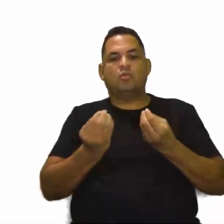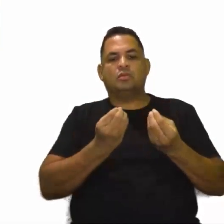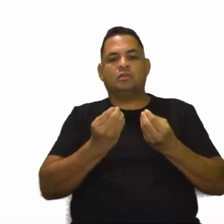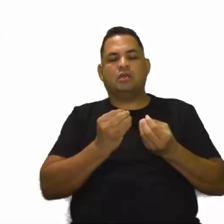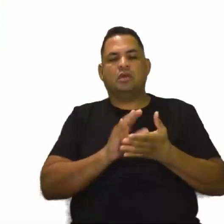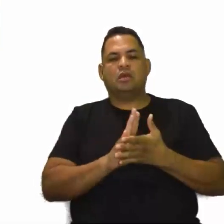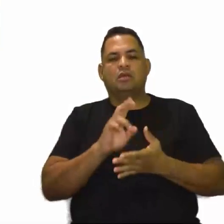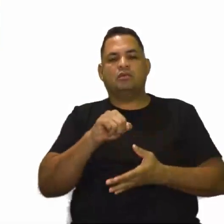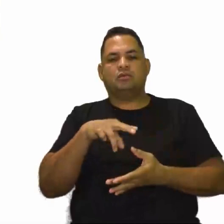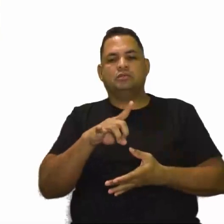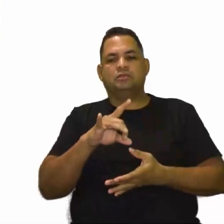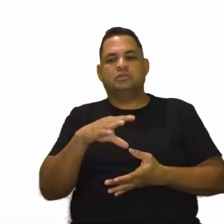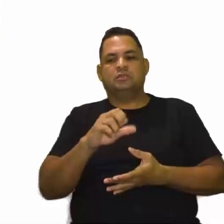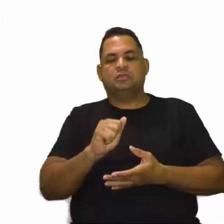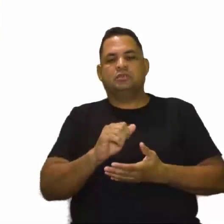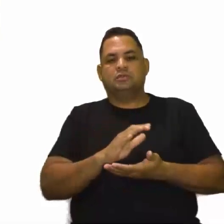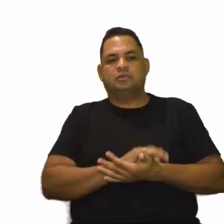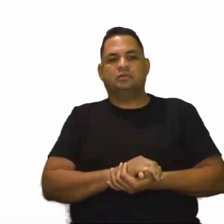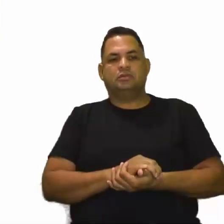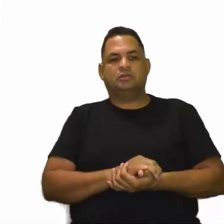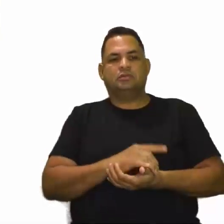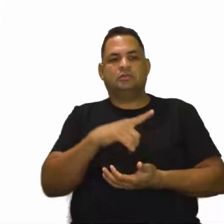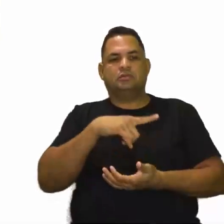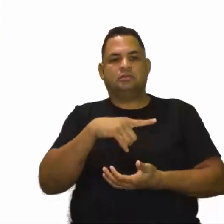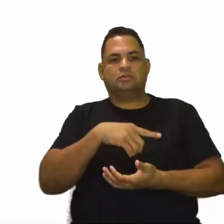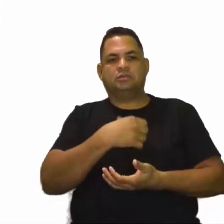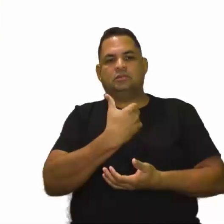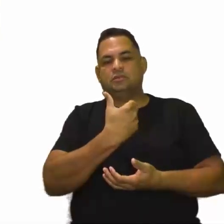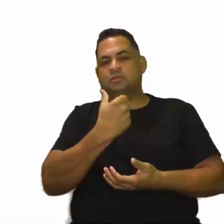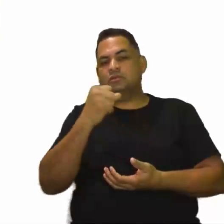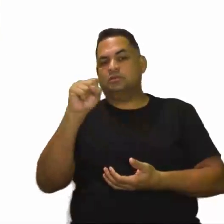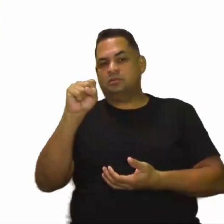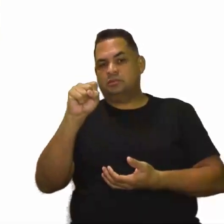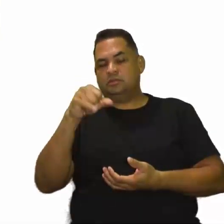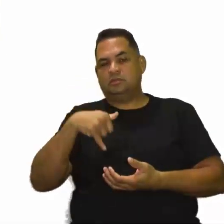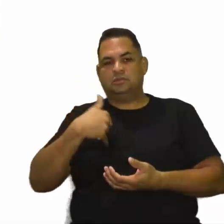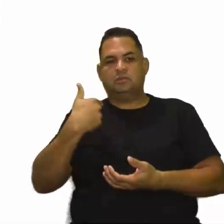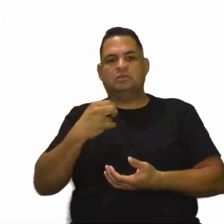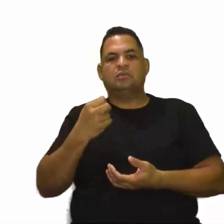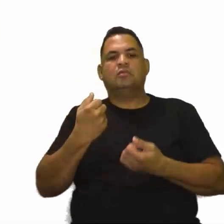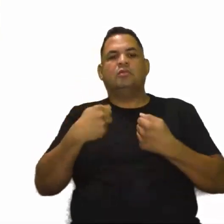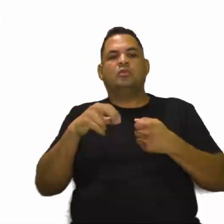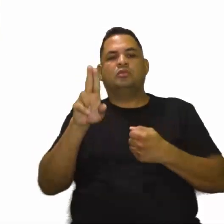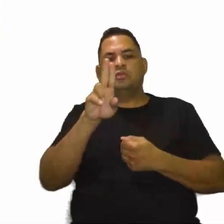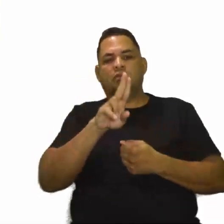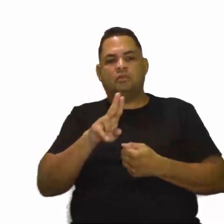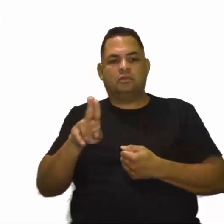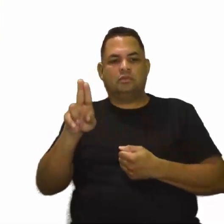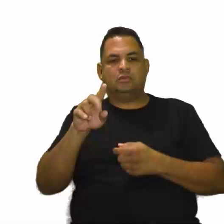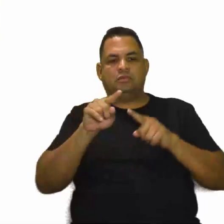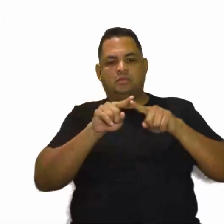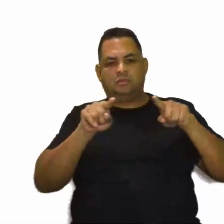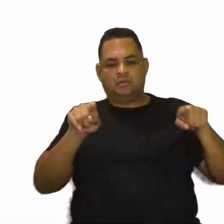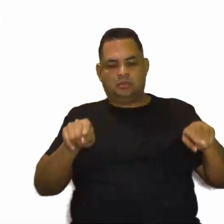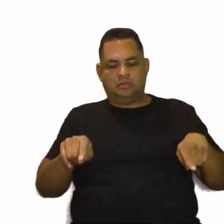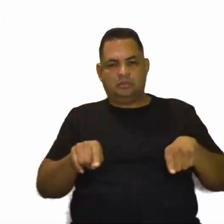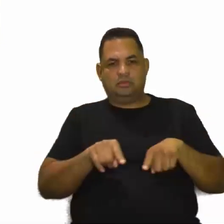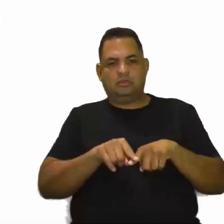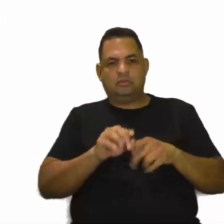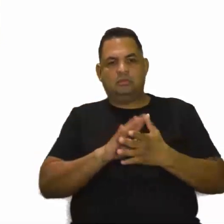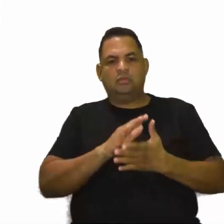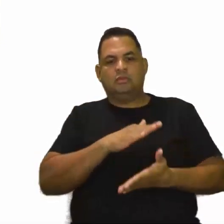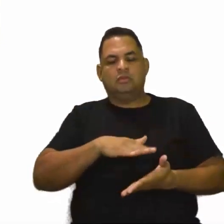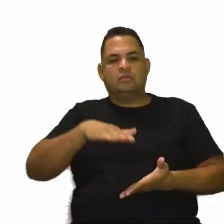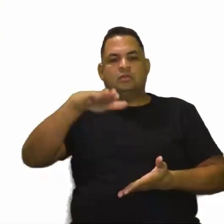João. Considerando que João tem 18 anos, eu posso utilizar tanto a tabela de referência para